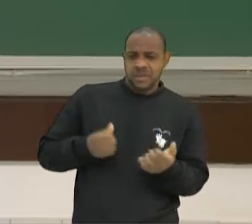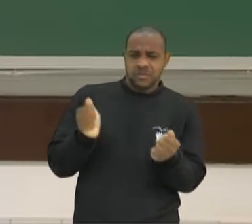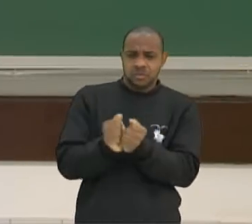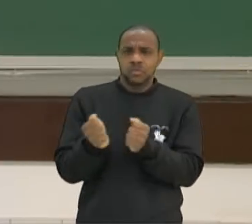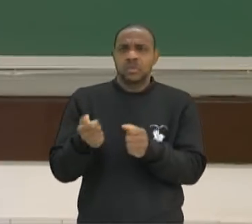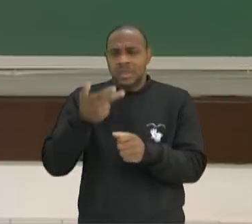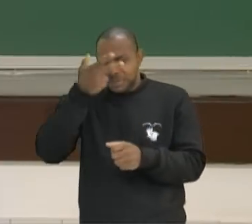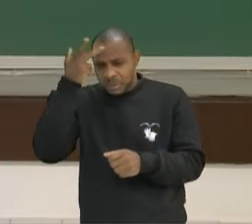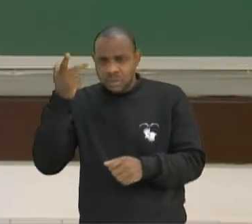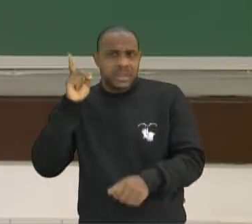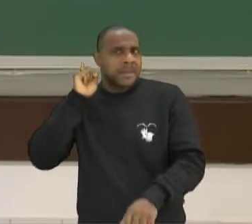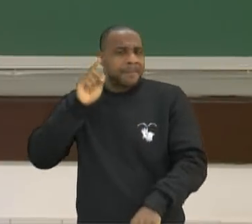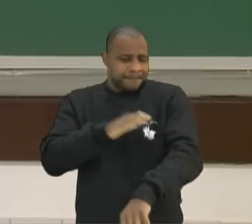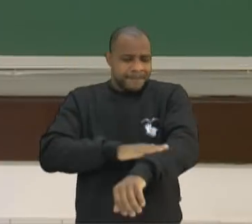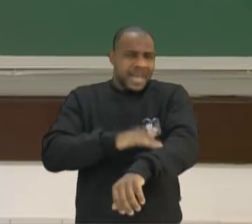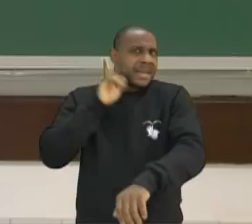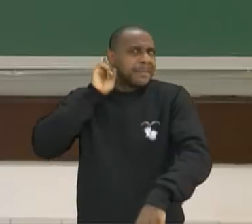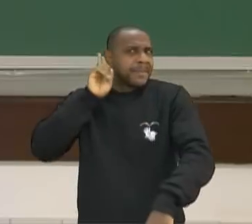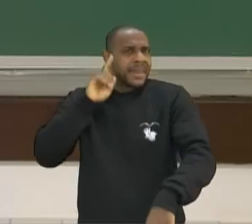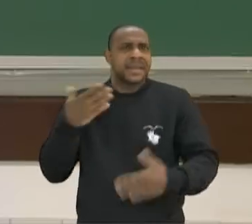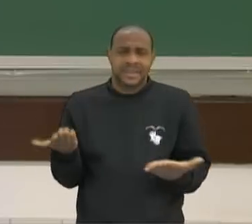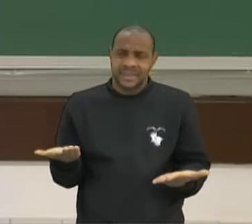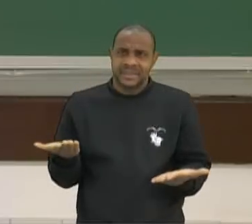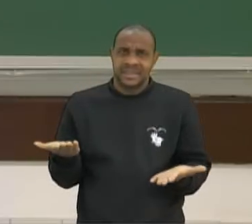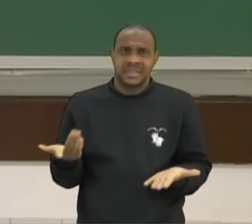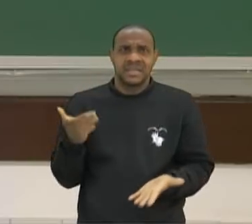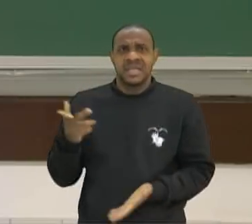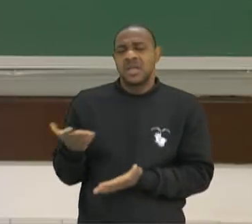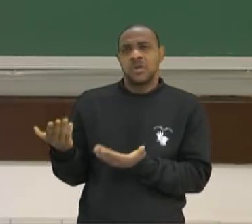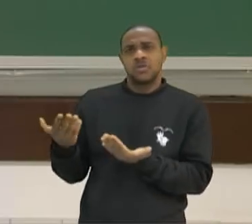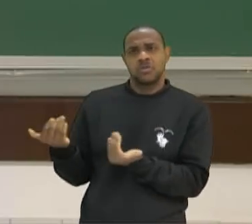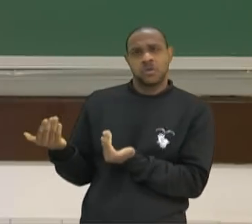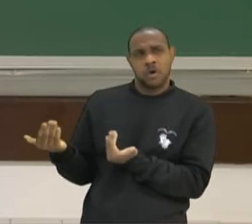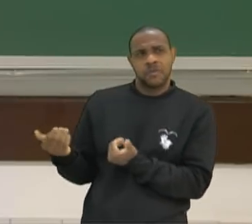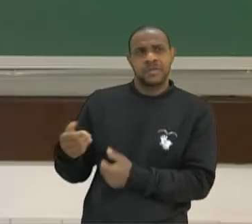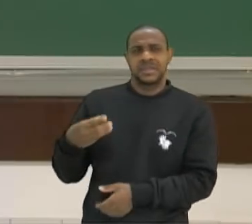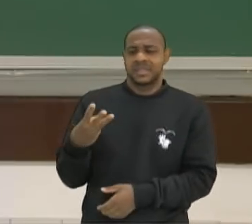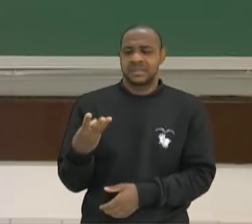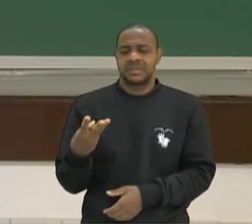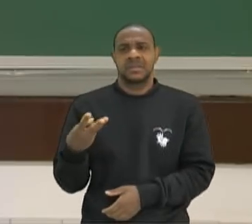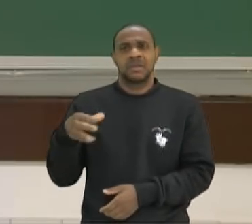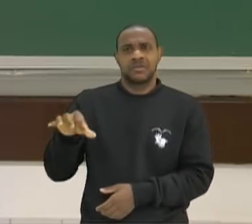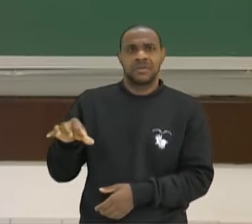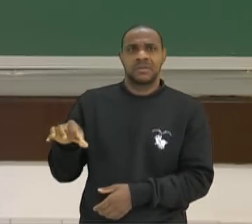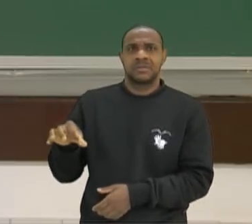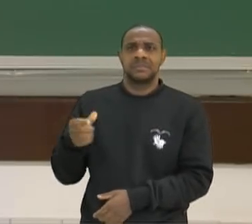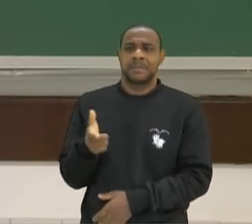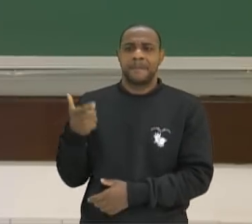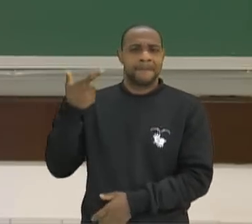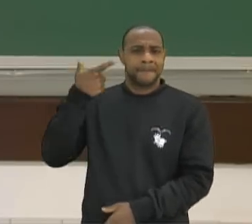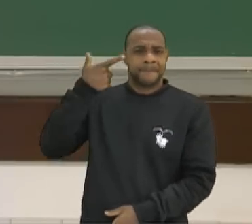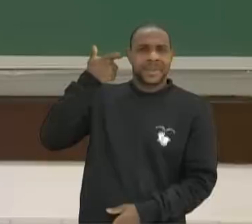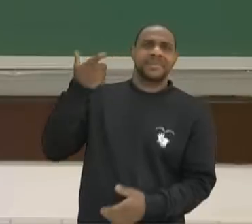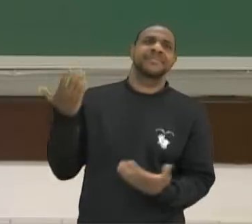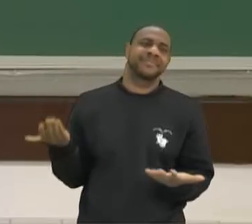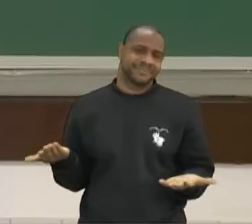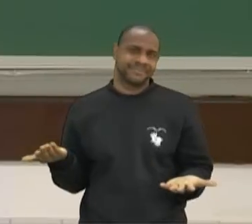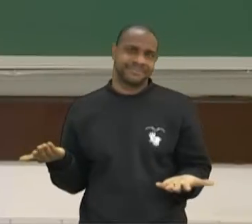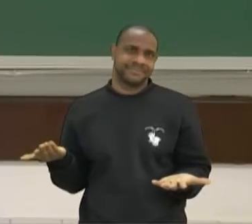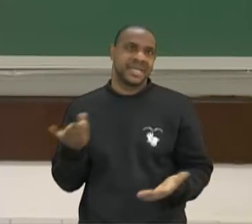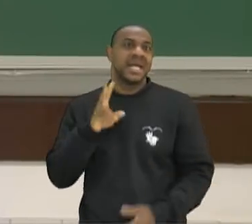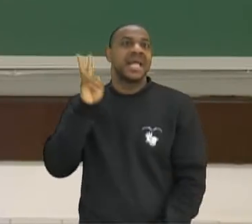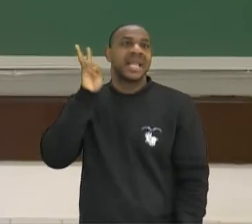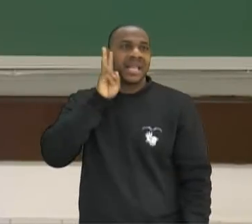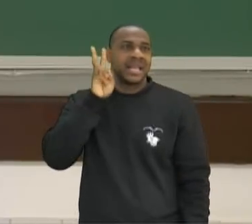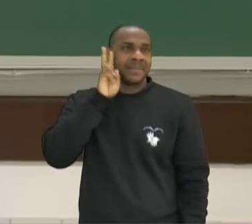E infelizmente, extremamente jovem, com 39 anos, ele foi assassinado. Só que é lembrado até hoje. E eu